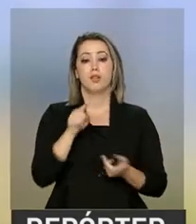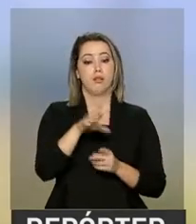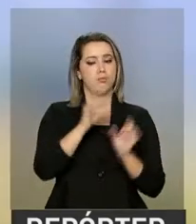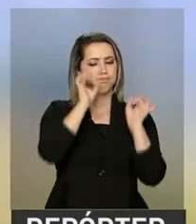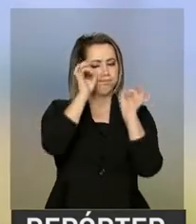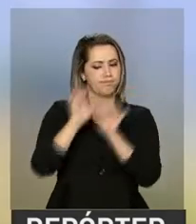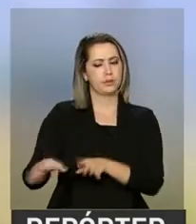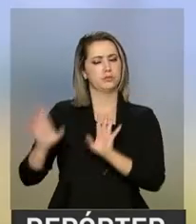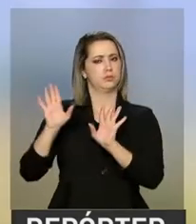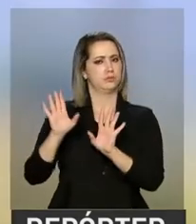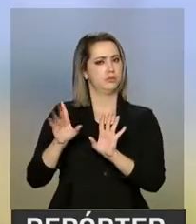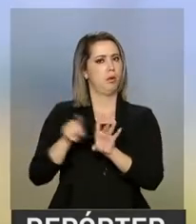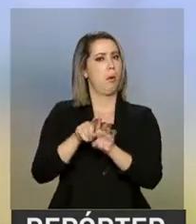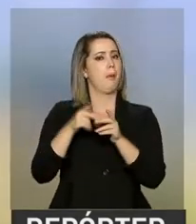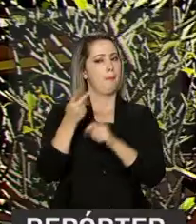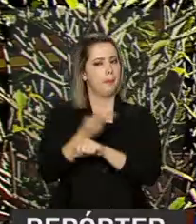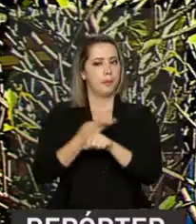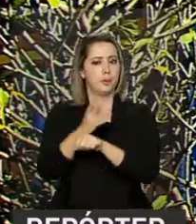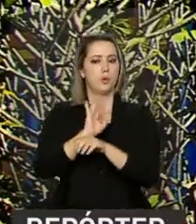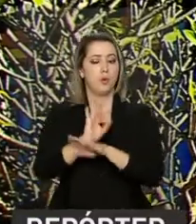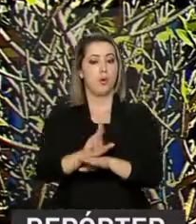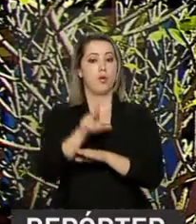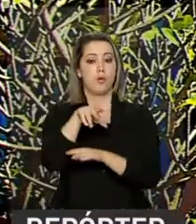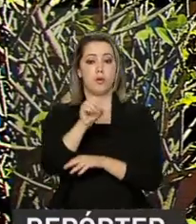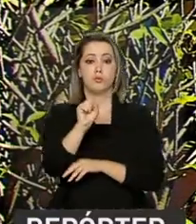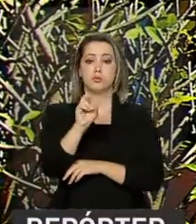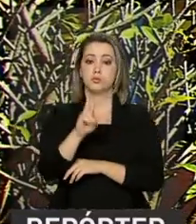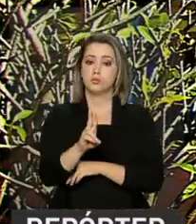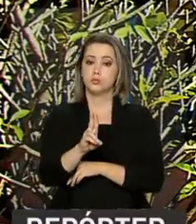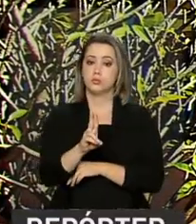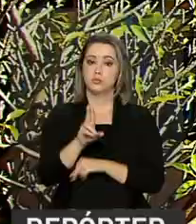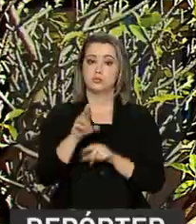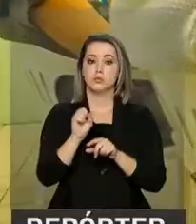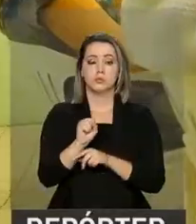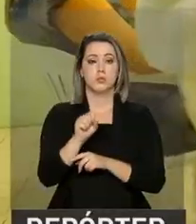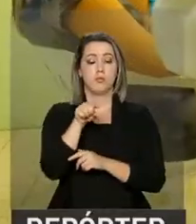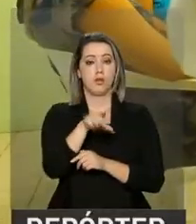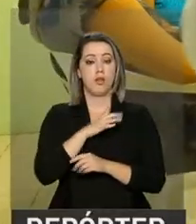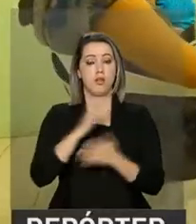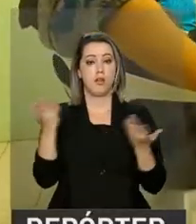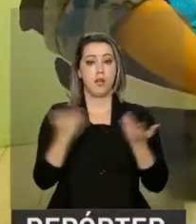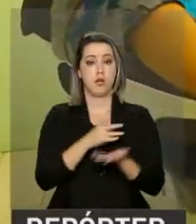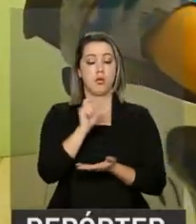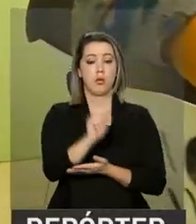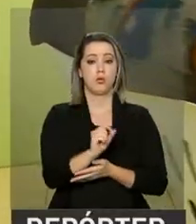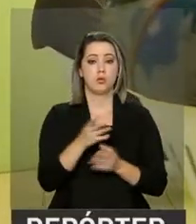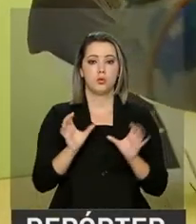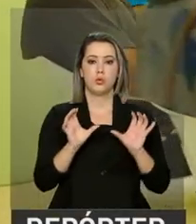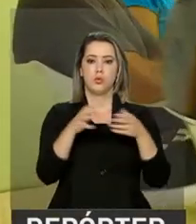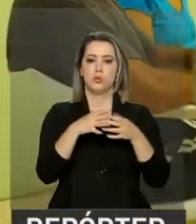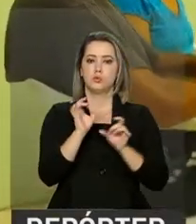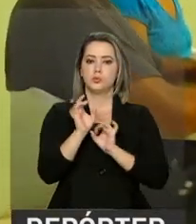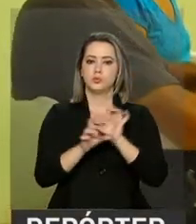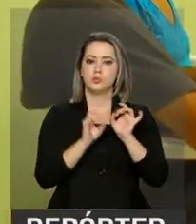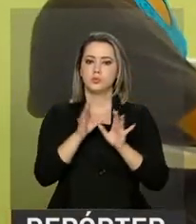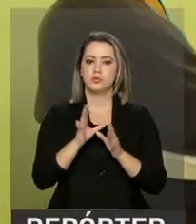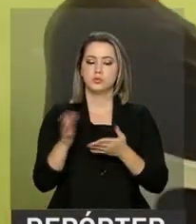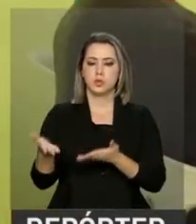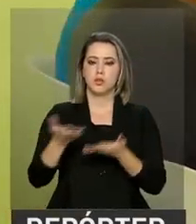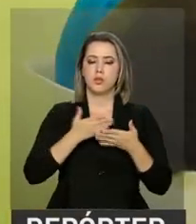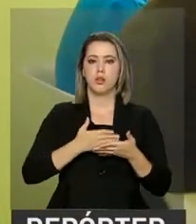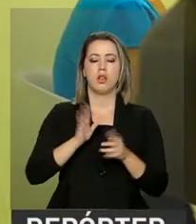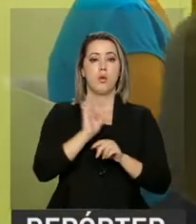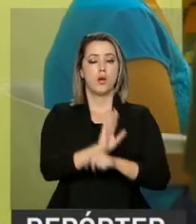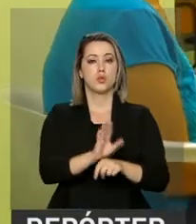deixar o cigarro cassiano procurou ajuda no sistema único de saúde ele agora faz parte de um grupo e recebe apoio